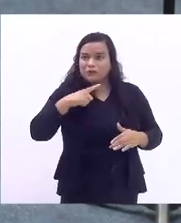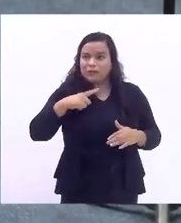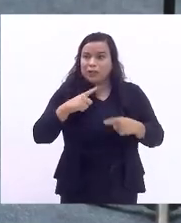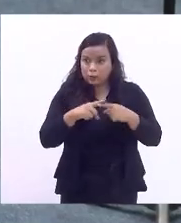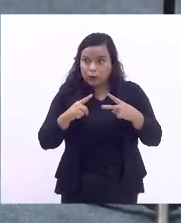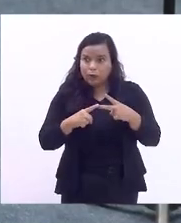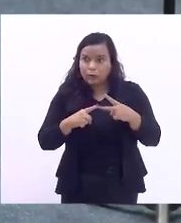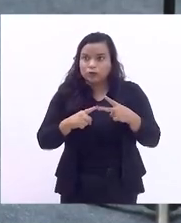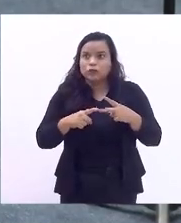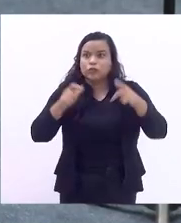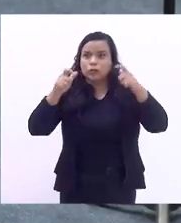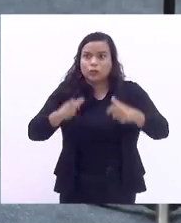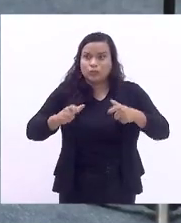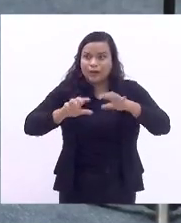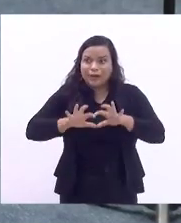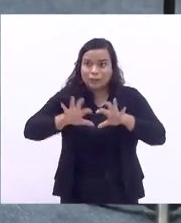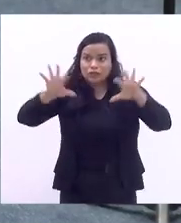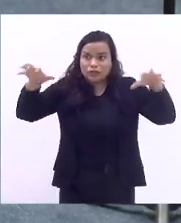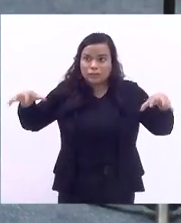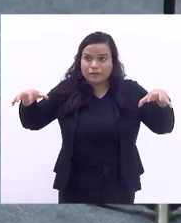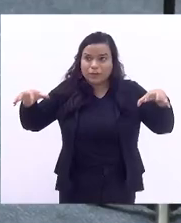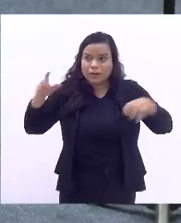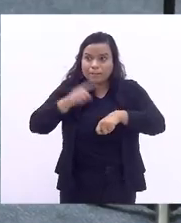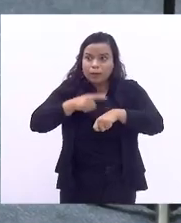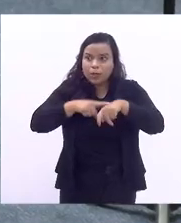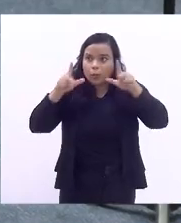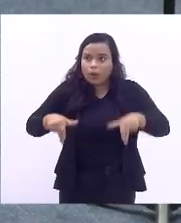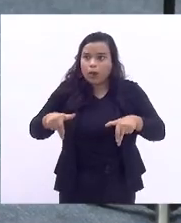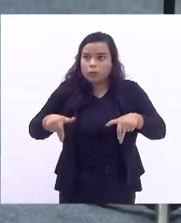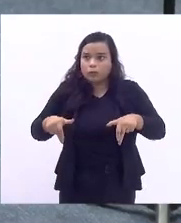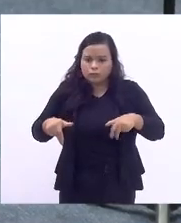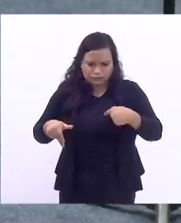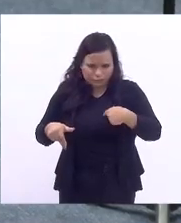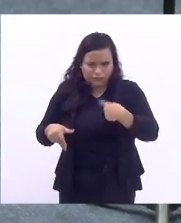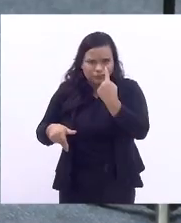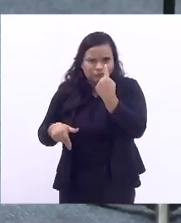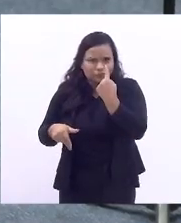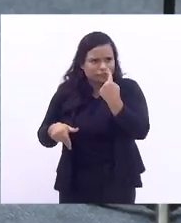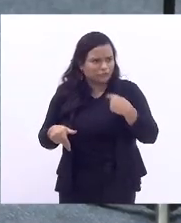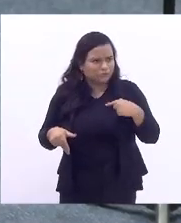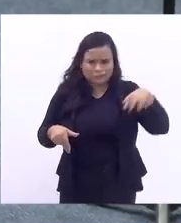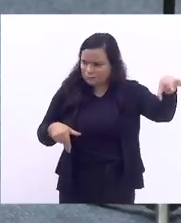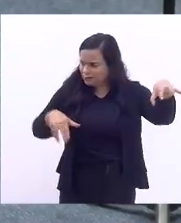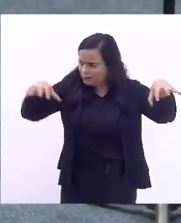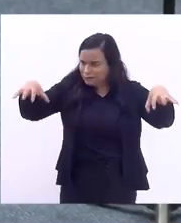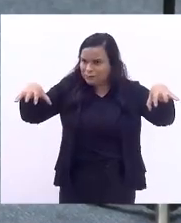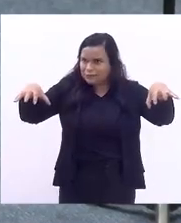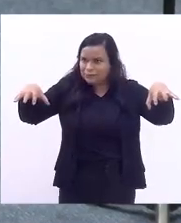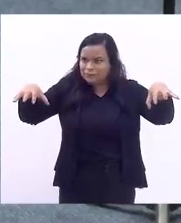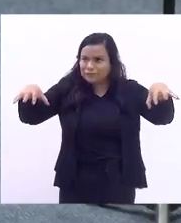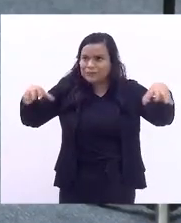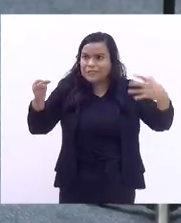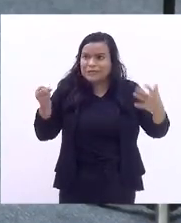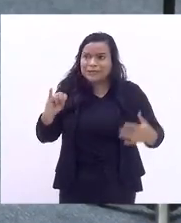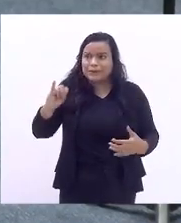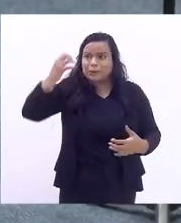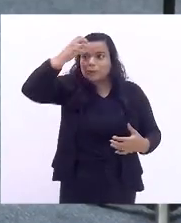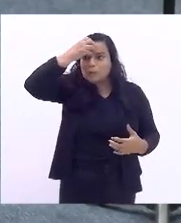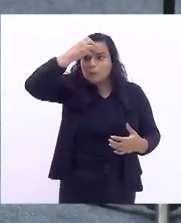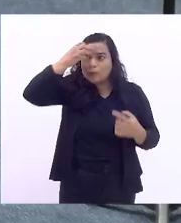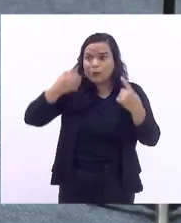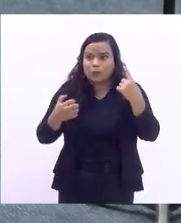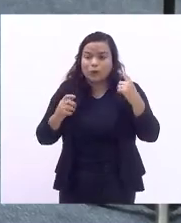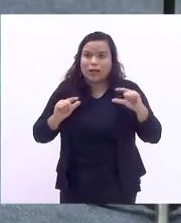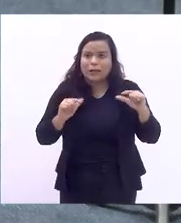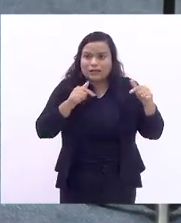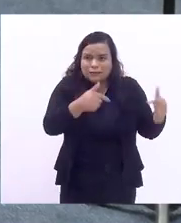dois assaltos em lugares diferentes no mesmo momento então se ele automaticamente for culpado de um no mínimo da